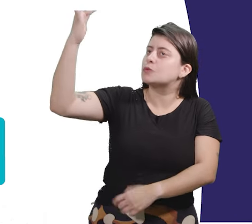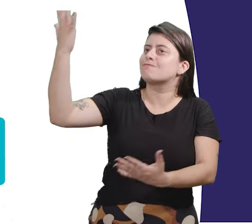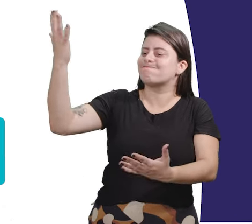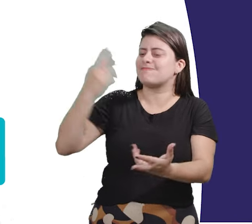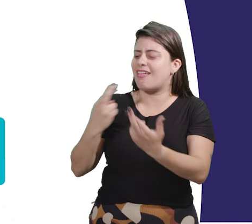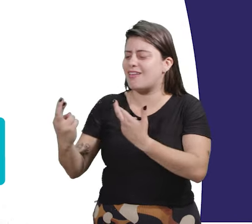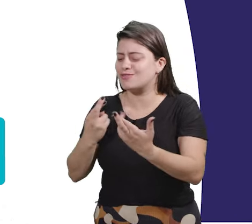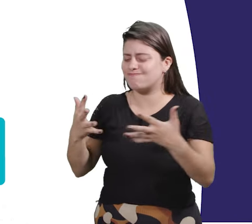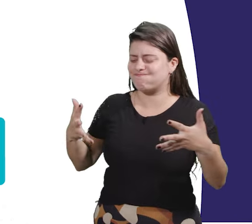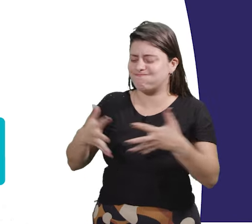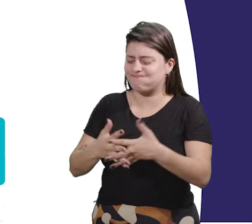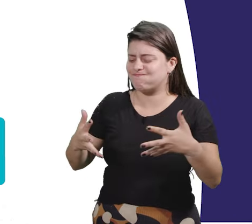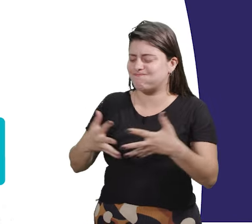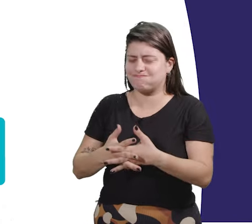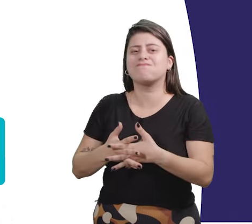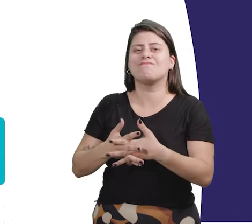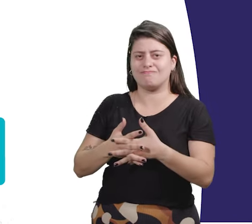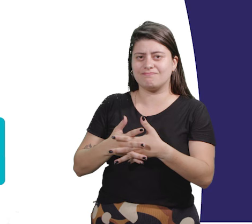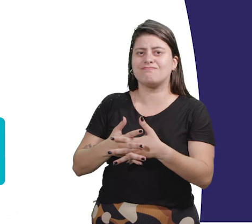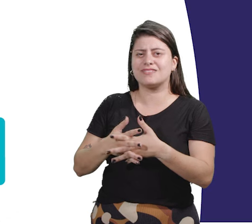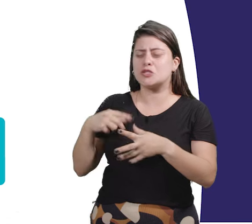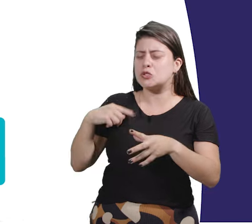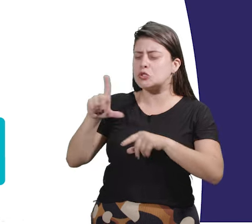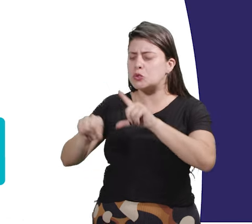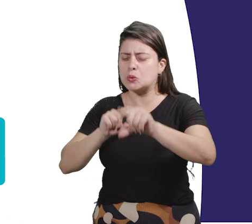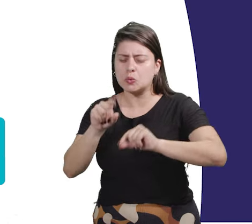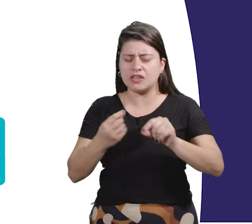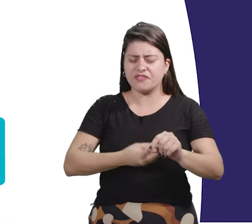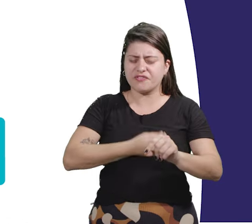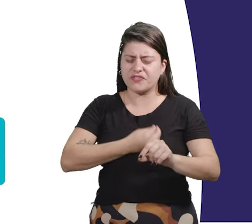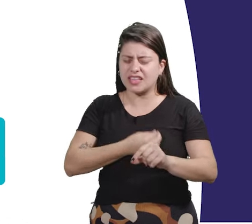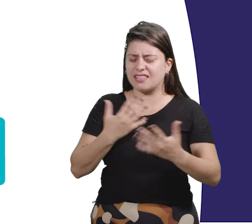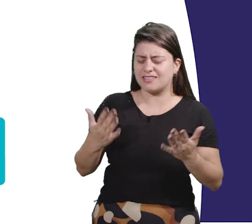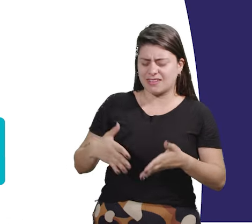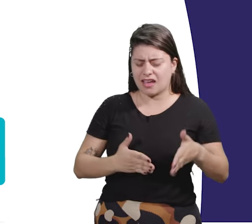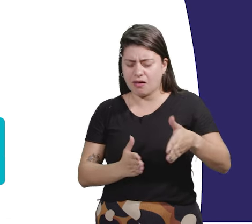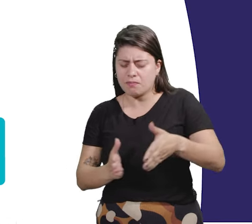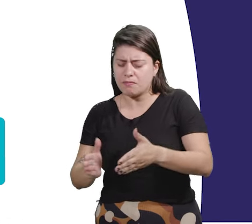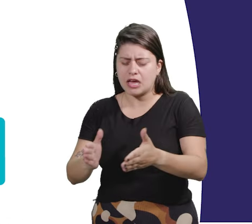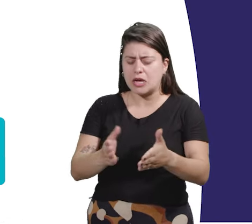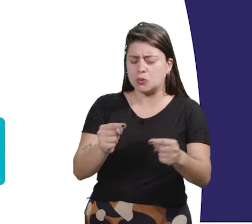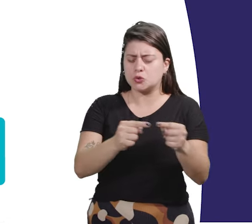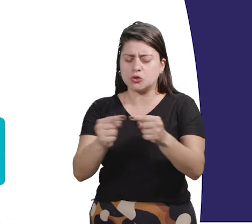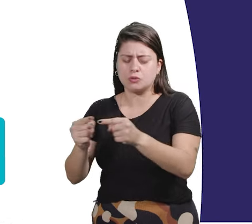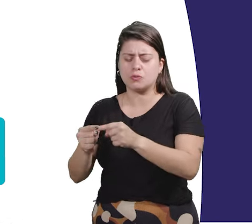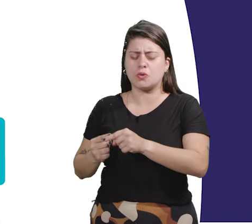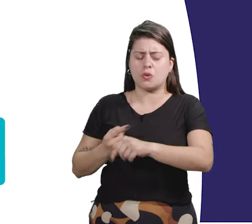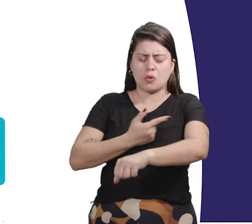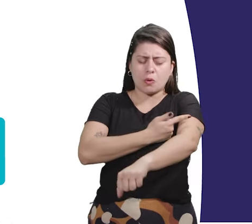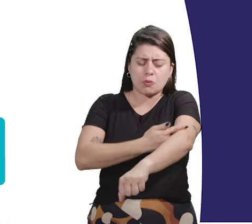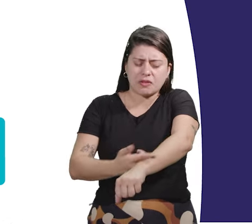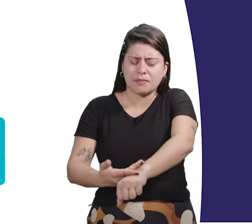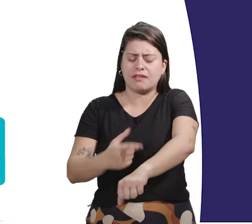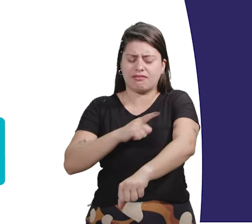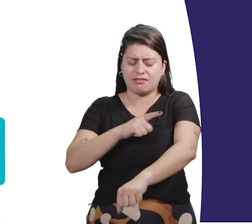nossa vida, as escolhas que a gente vai estar fazendo, né? Os tipos de comportamentos que a gente vai apresentar. Por exemplo, quando a gente expõe